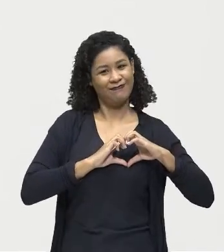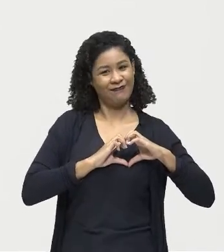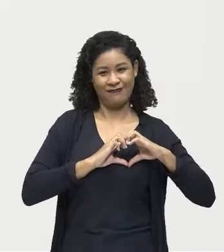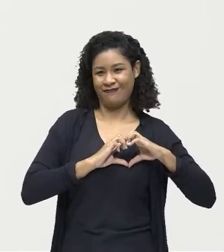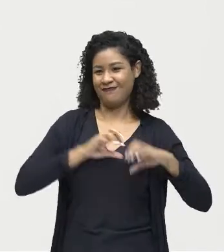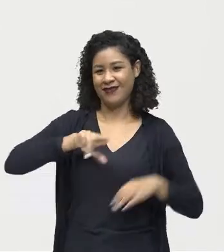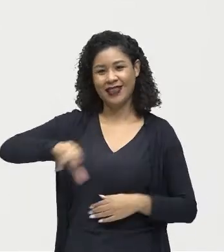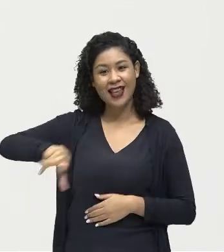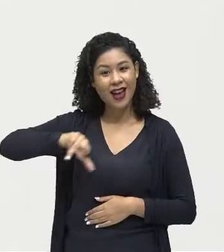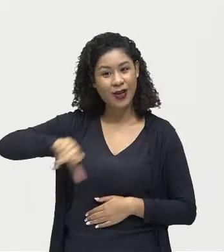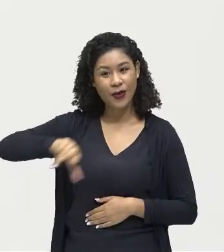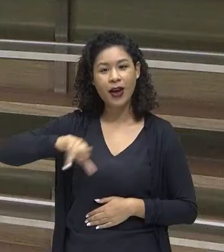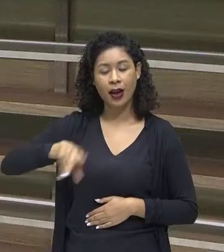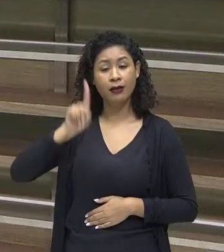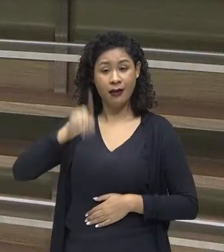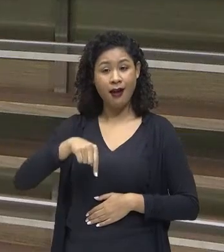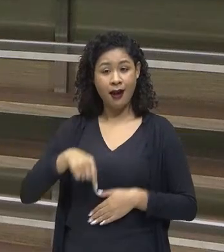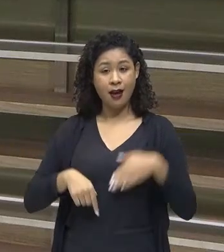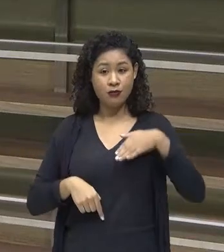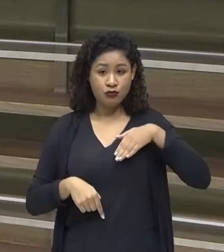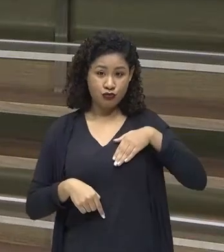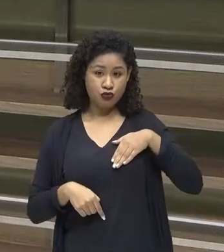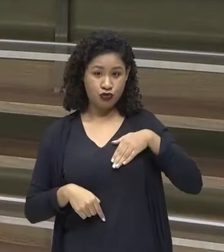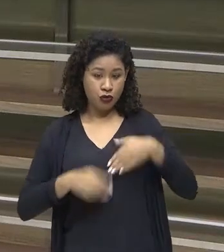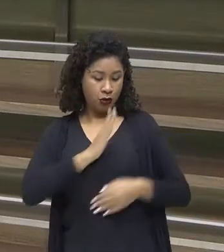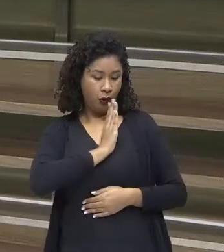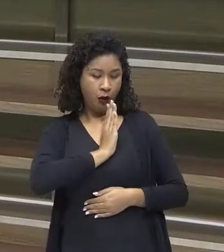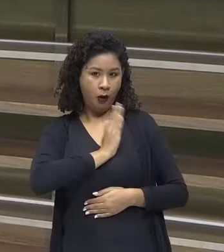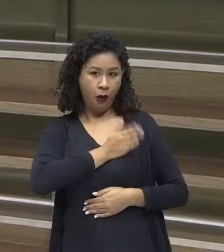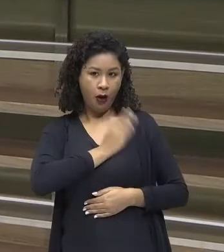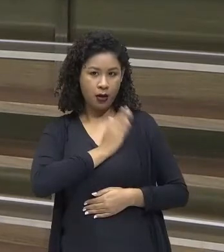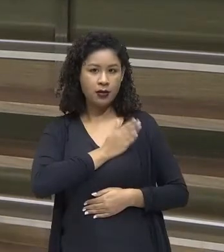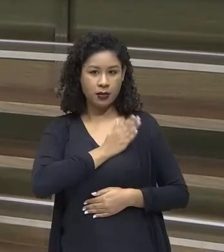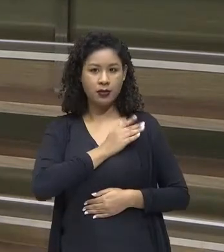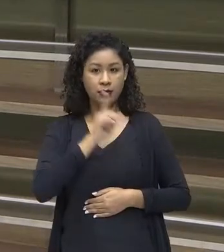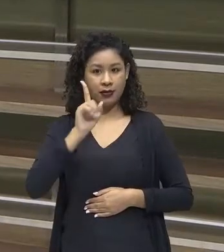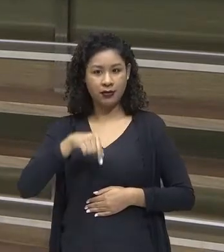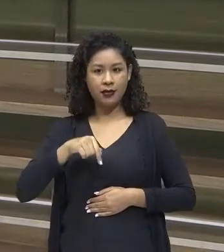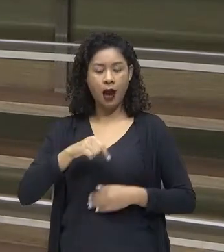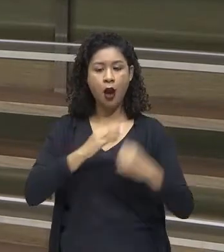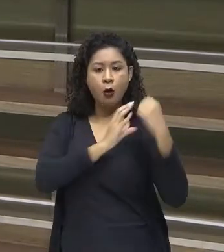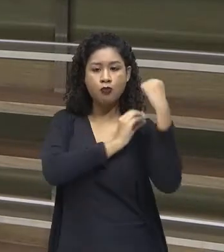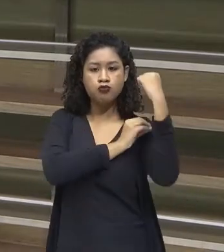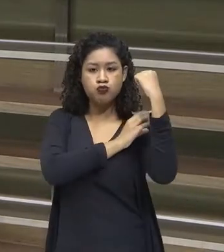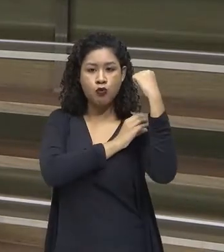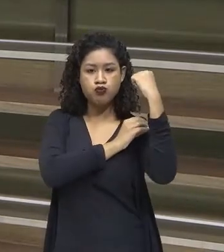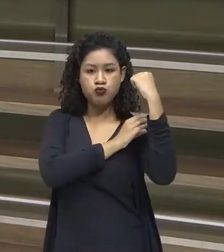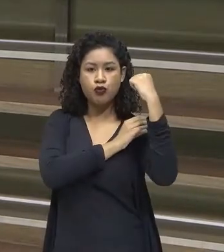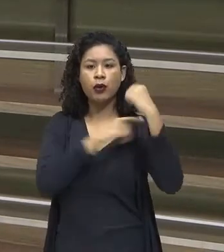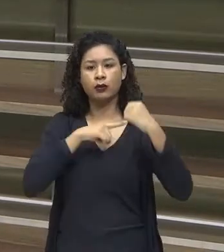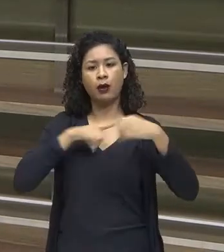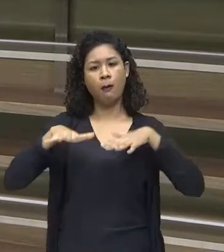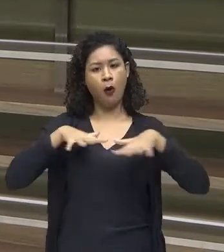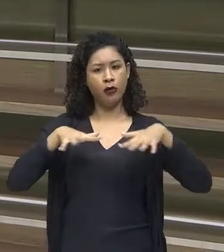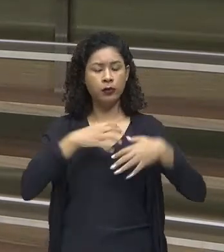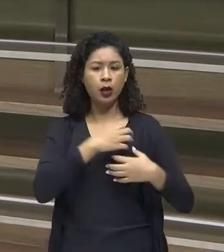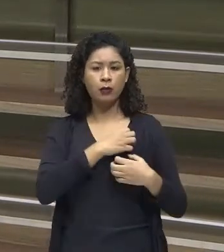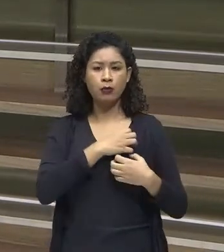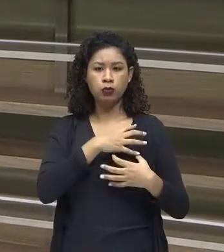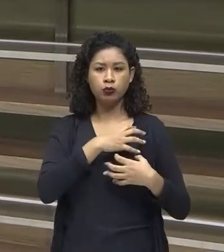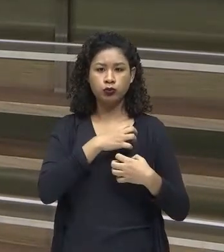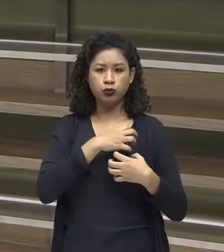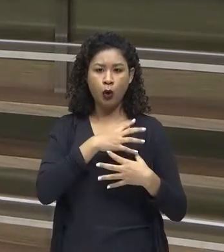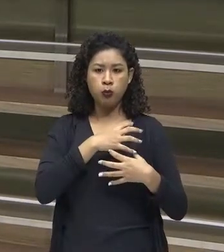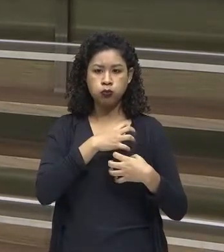aí muscular, ele é um músculo, né? Ele precisa realizar movimento, ele realiza movimentos involuntários, né? O